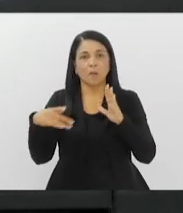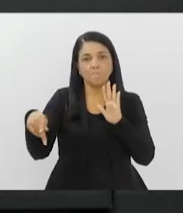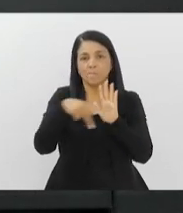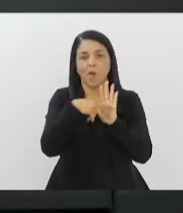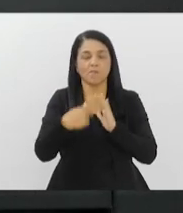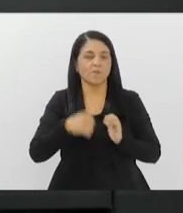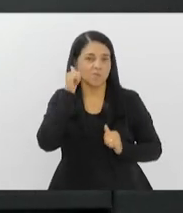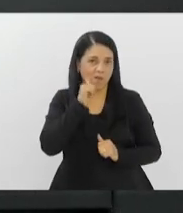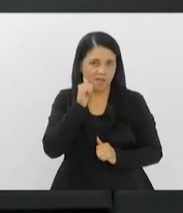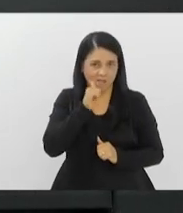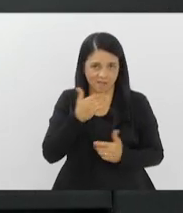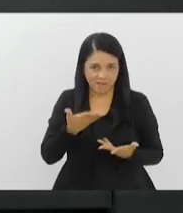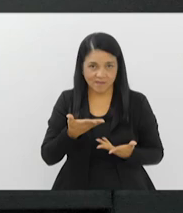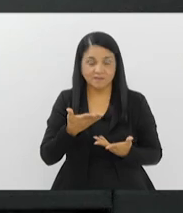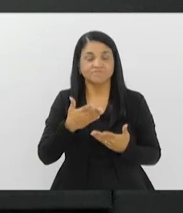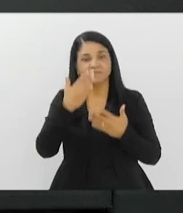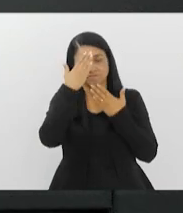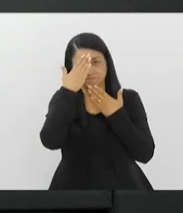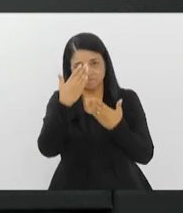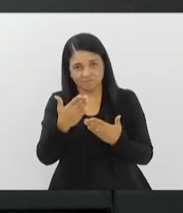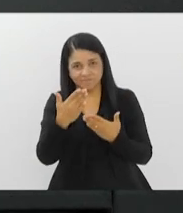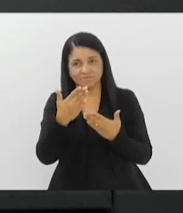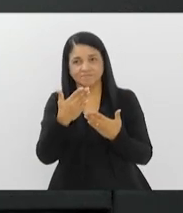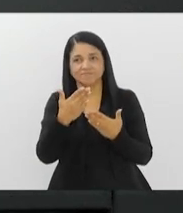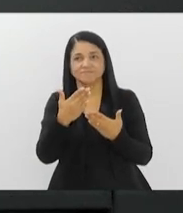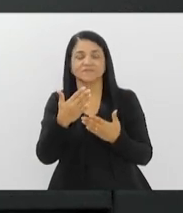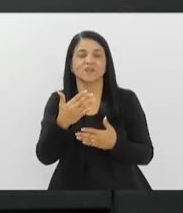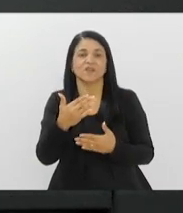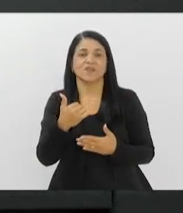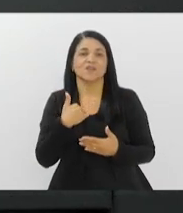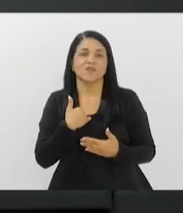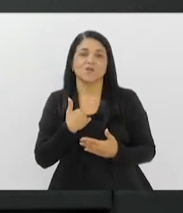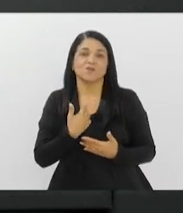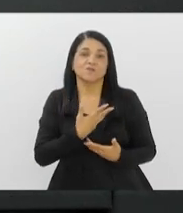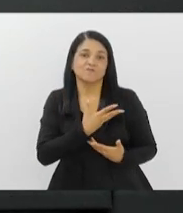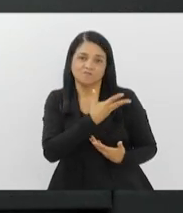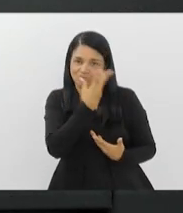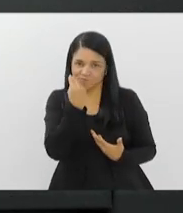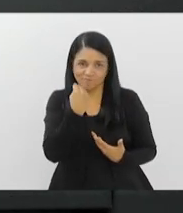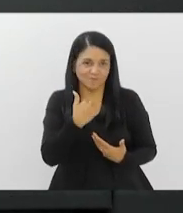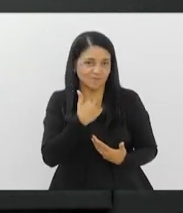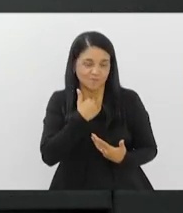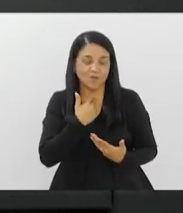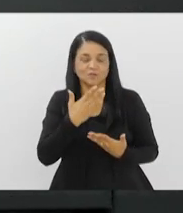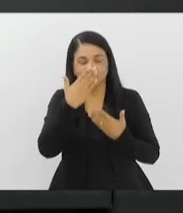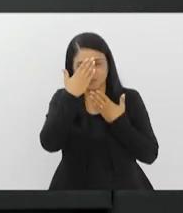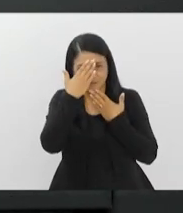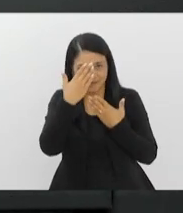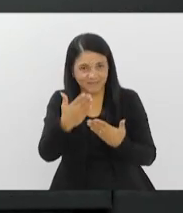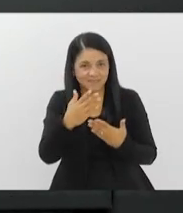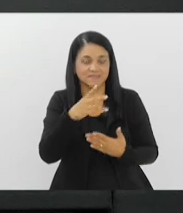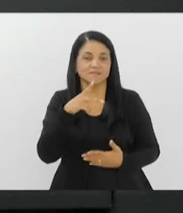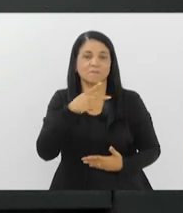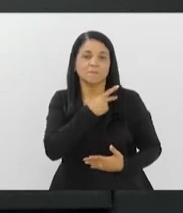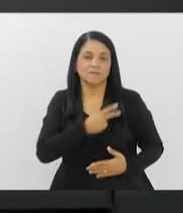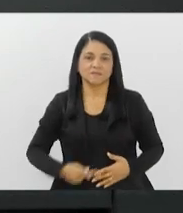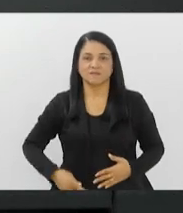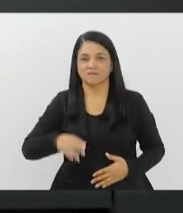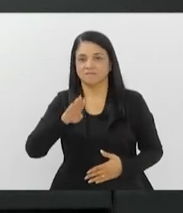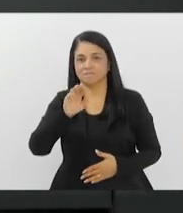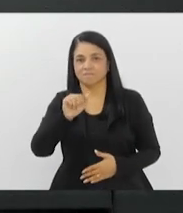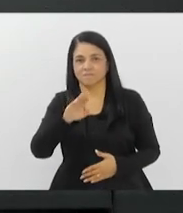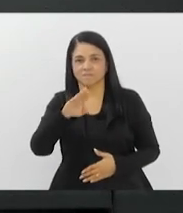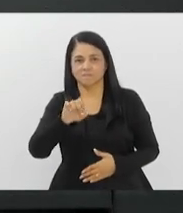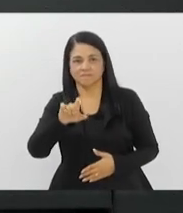gente agradece muito, e eu não posso deixar aqui de agradecer ao meu presidente Rodrigo Bacelar, que tem me incumbido de